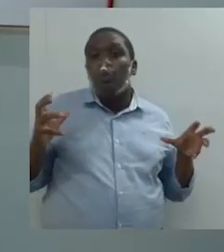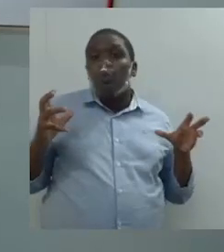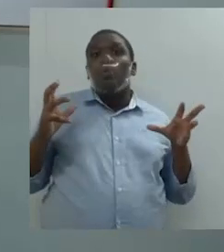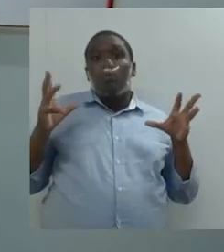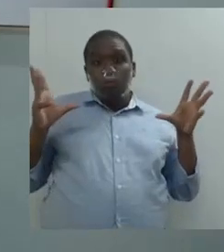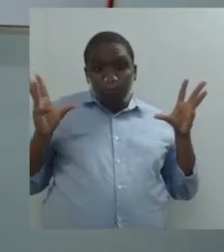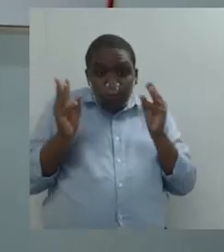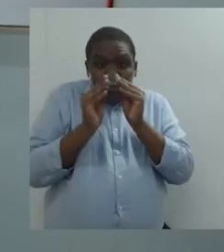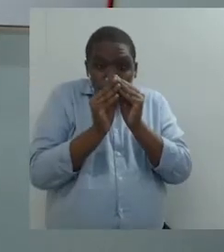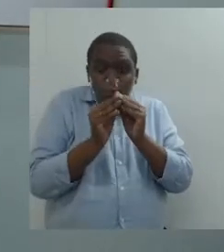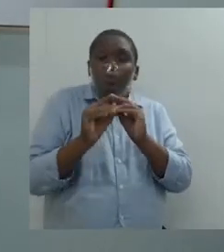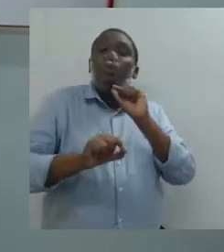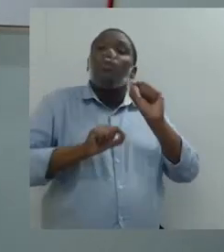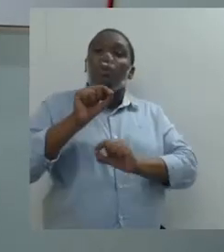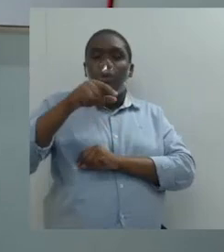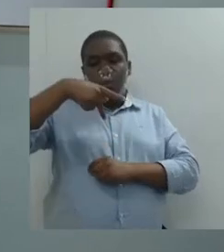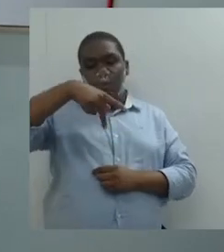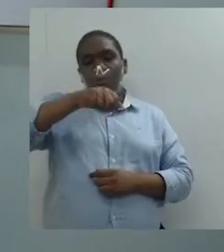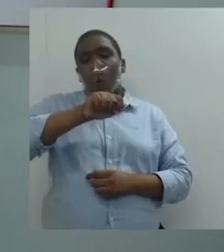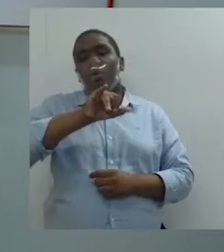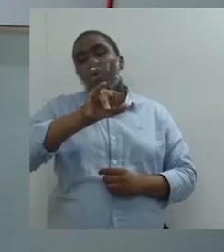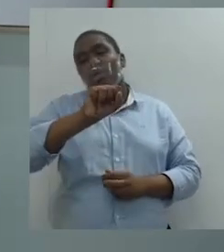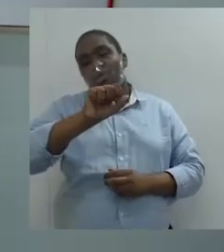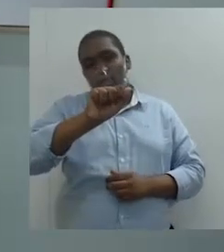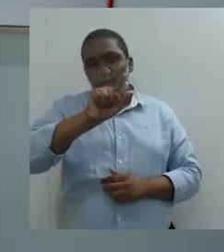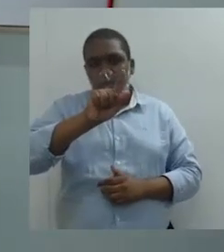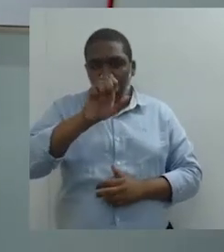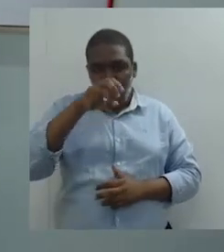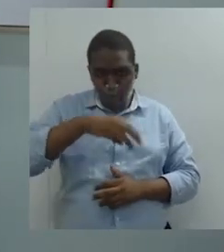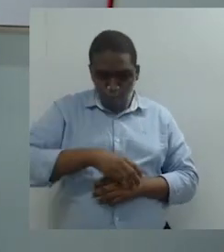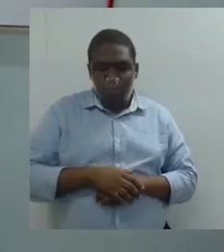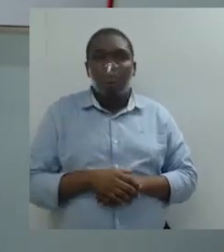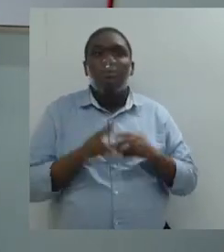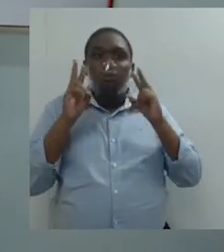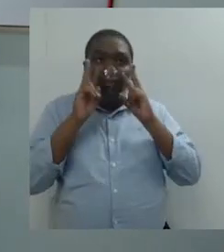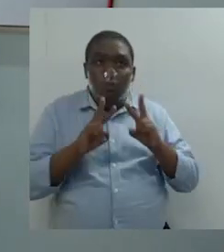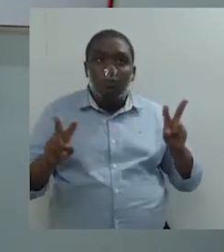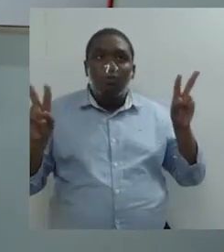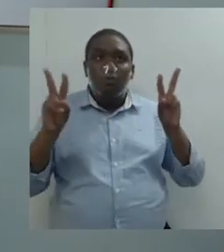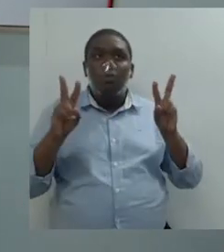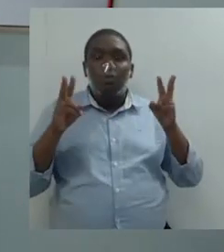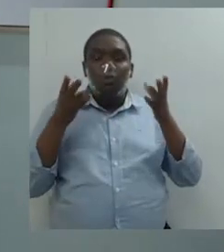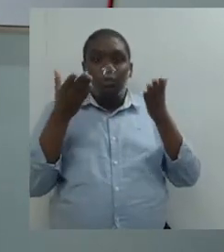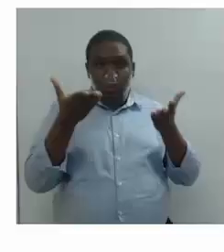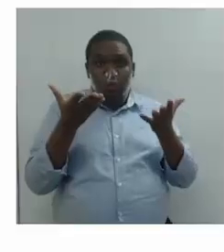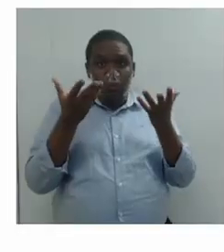Acompanhe a próxima imagem e vamos conversar.